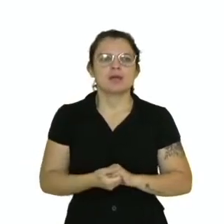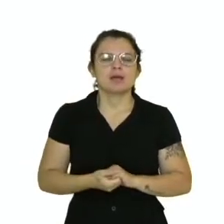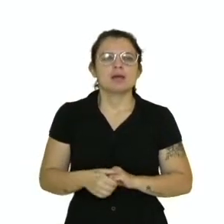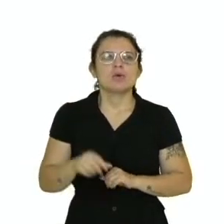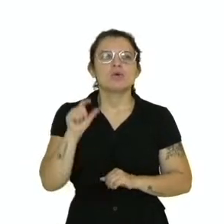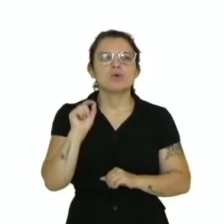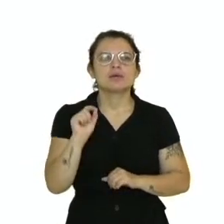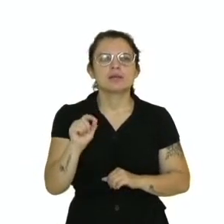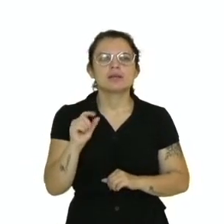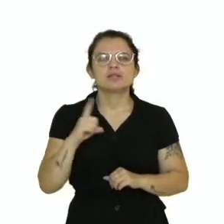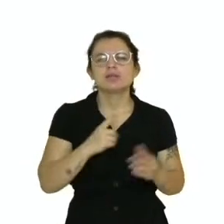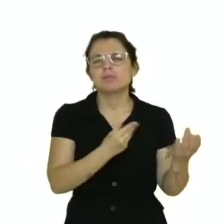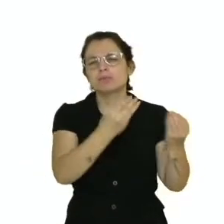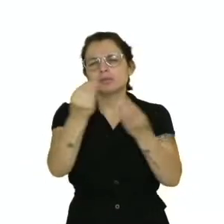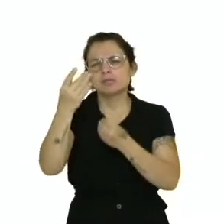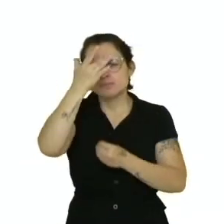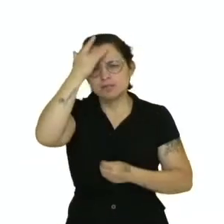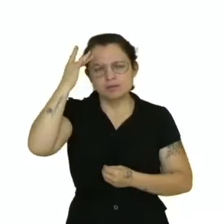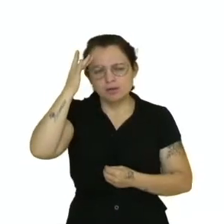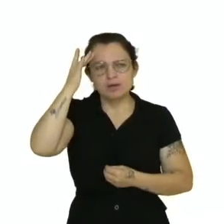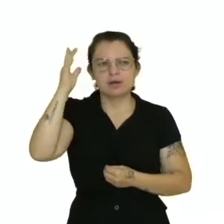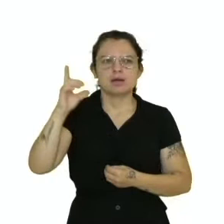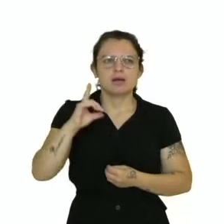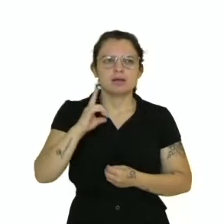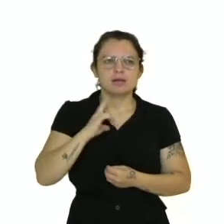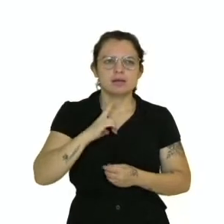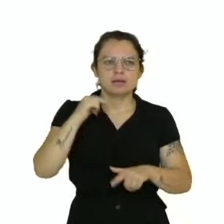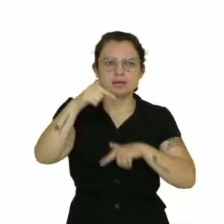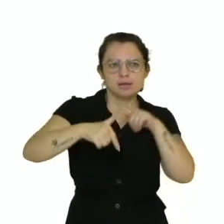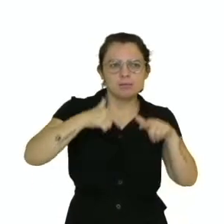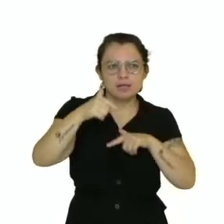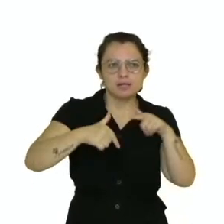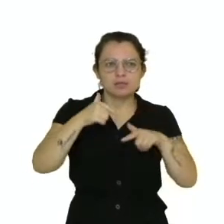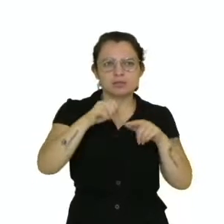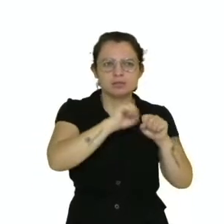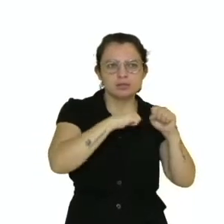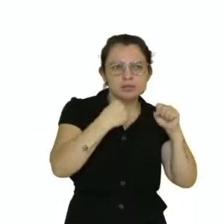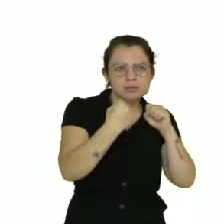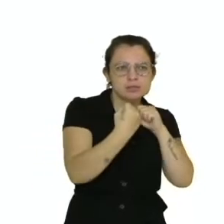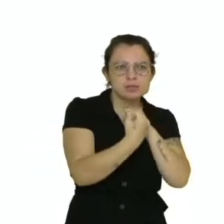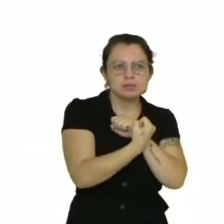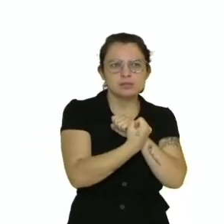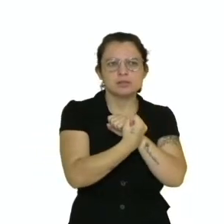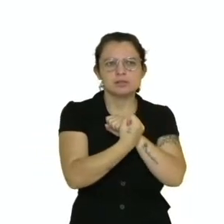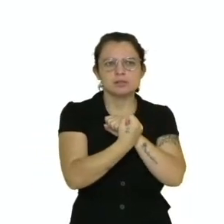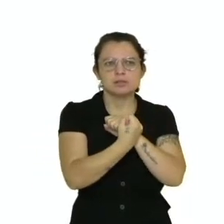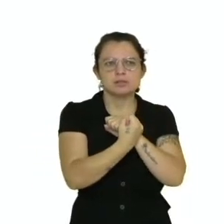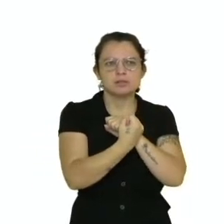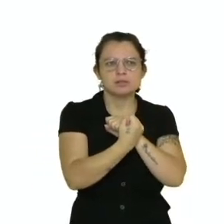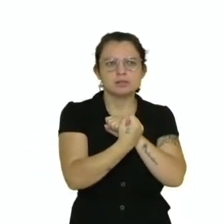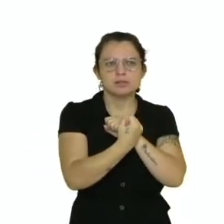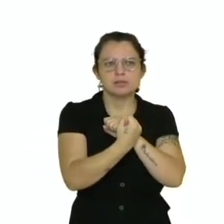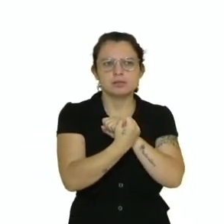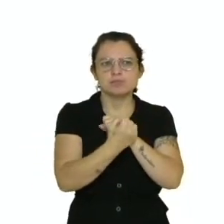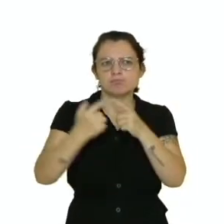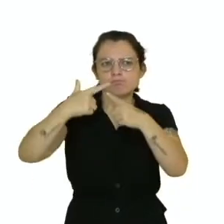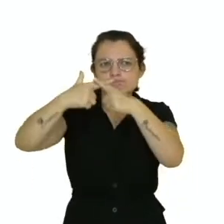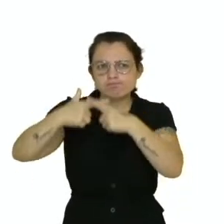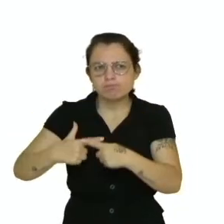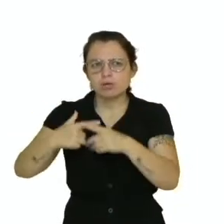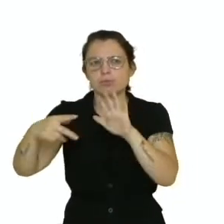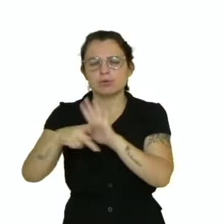que trouxeram na bagagem ideias combativas, como o socialismo e o anarquismo, que propunham a tomada do poder